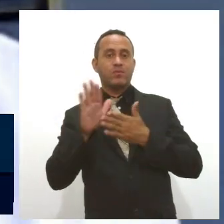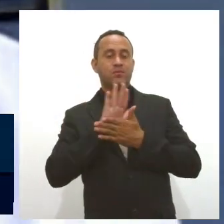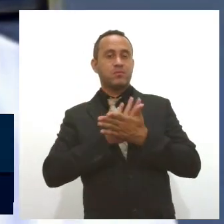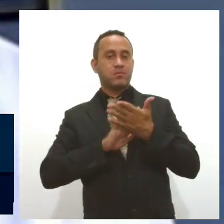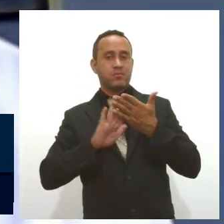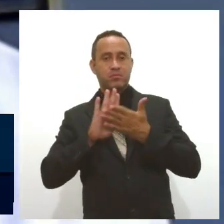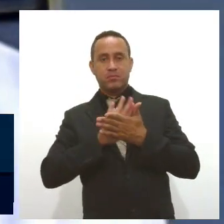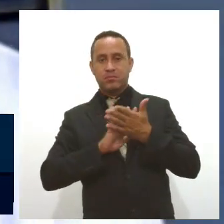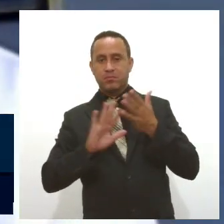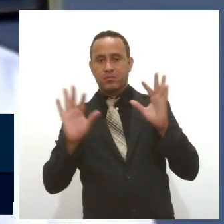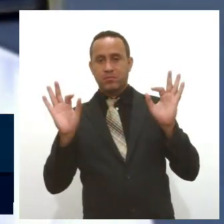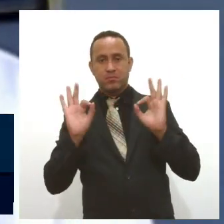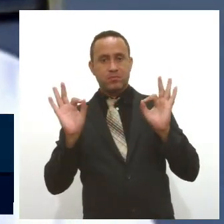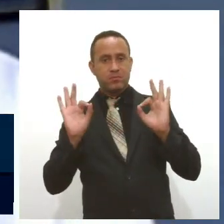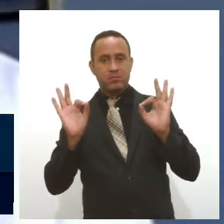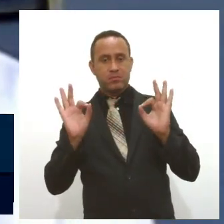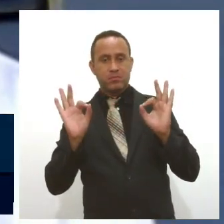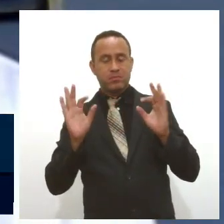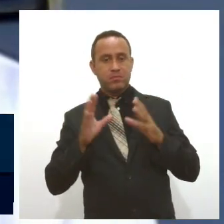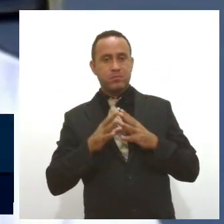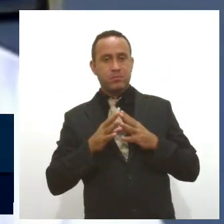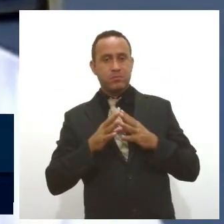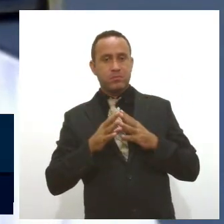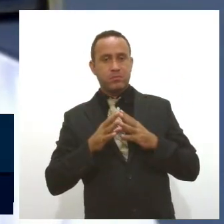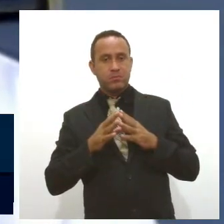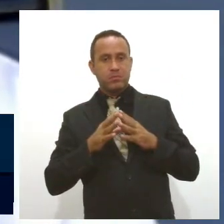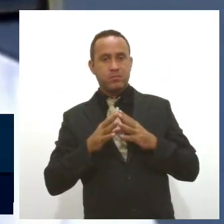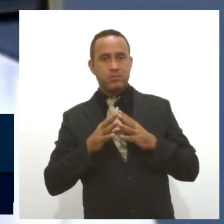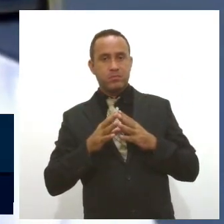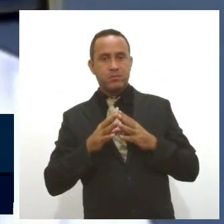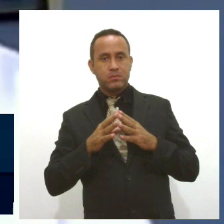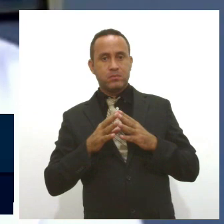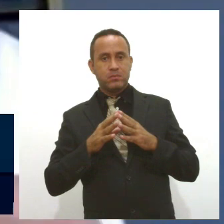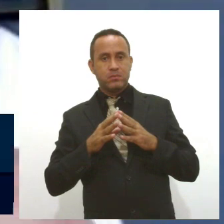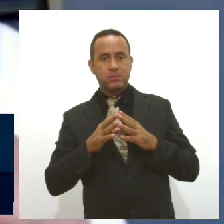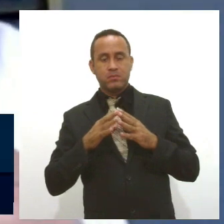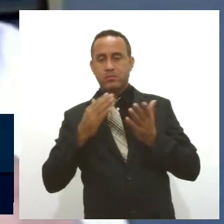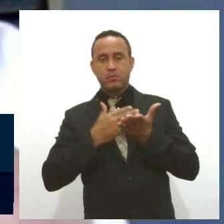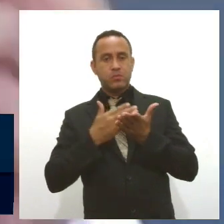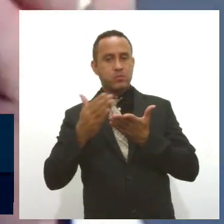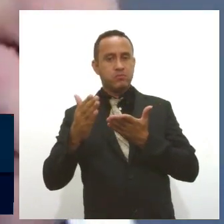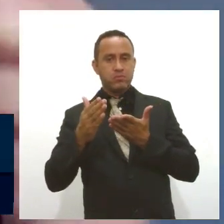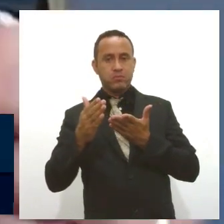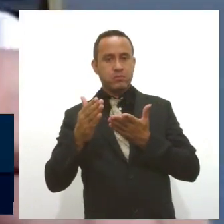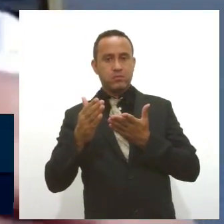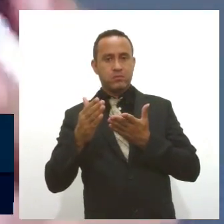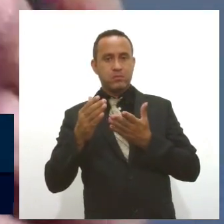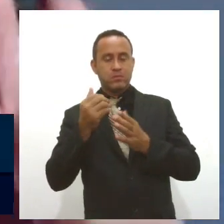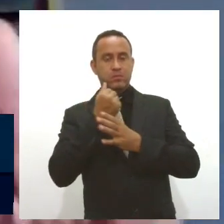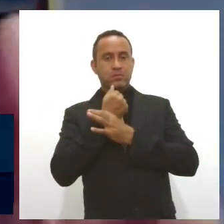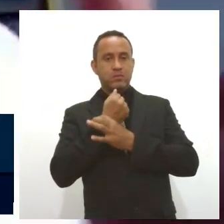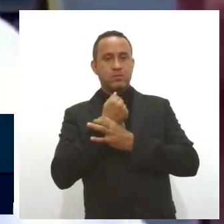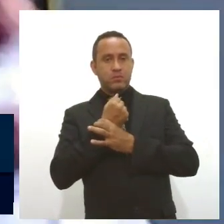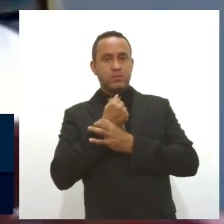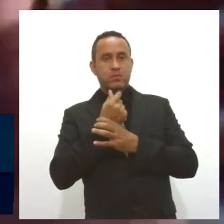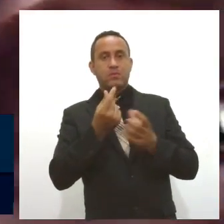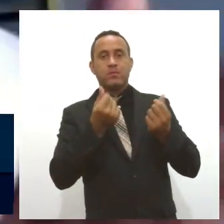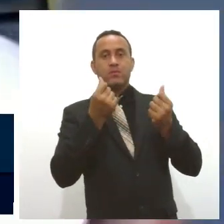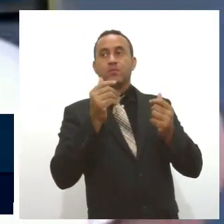por parte da interventoria municipal nenhuma iniciativa no sentido de assegurar que